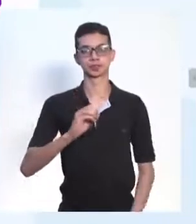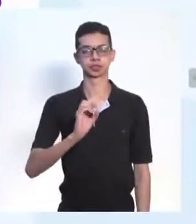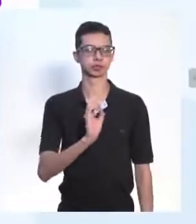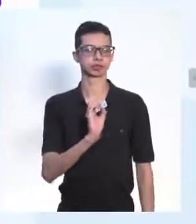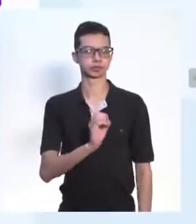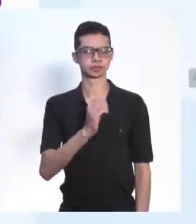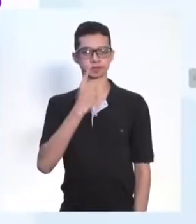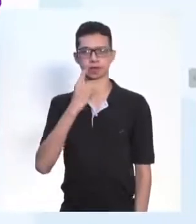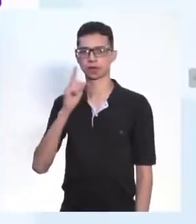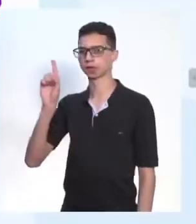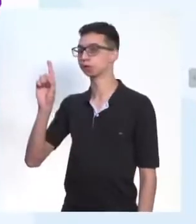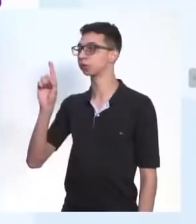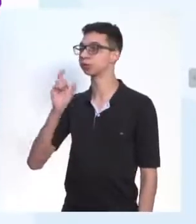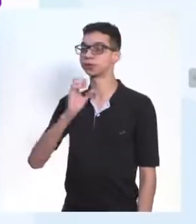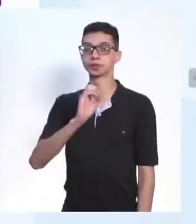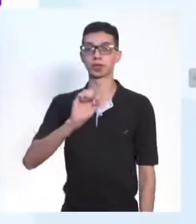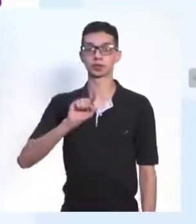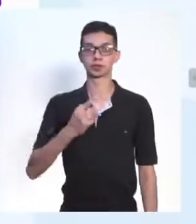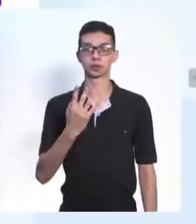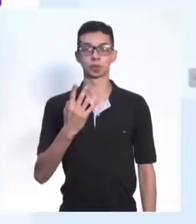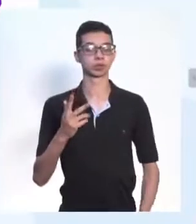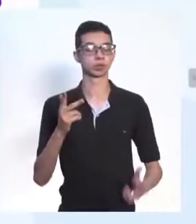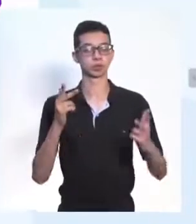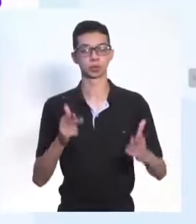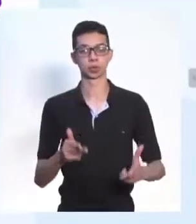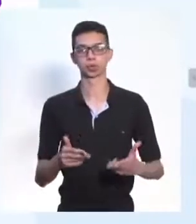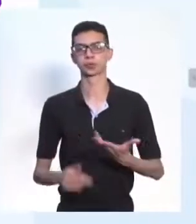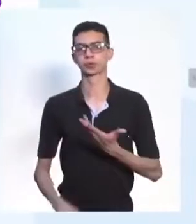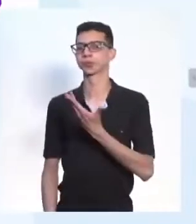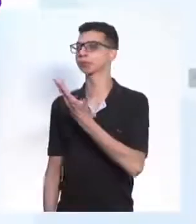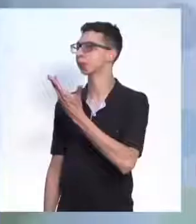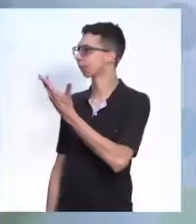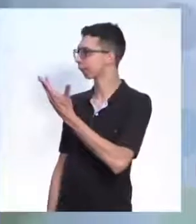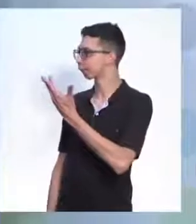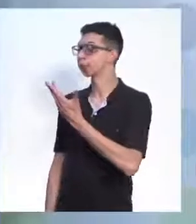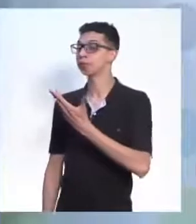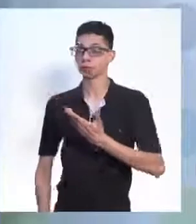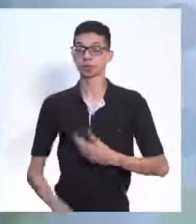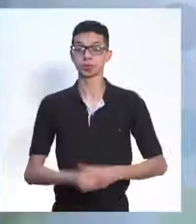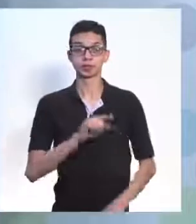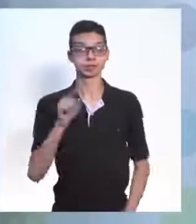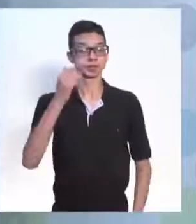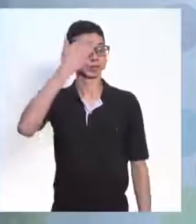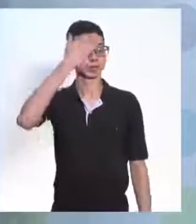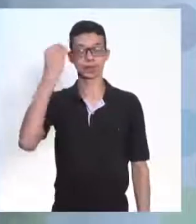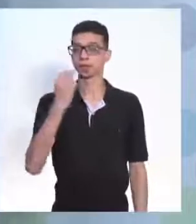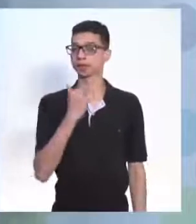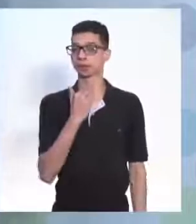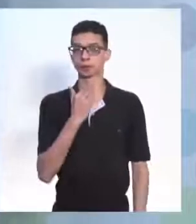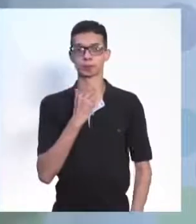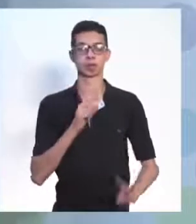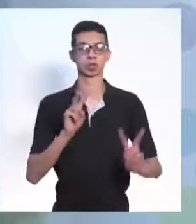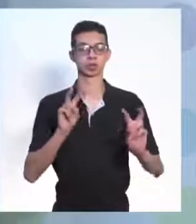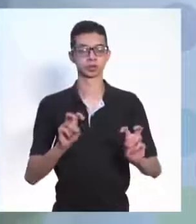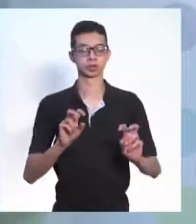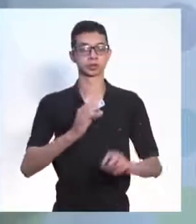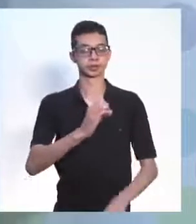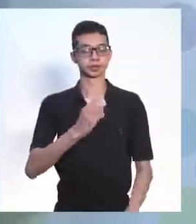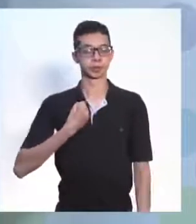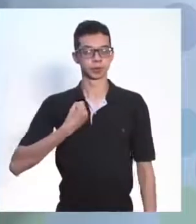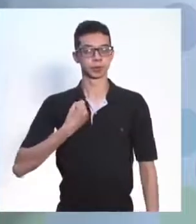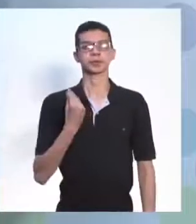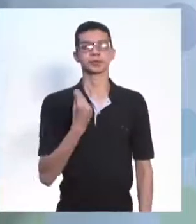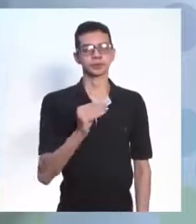aqui, ó, 4 décimos. Então, a gente não pode também esquecer dessa representação que ela